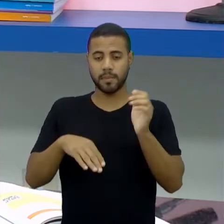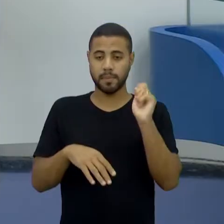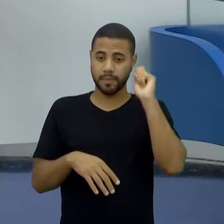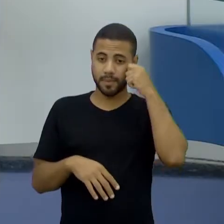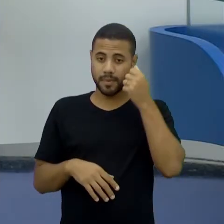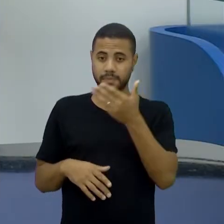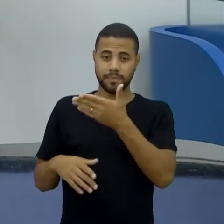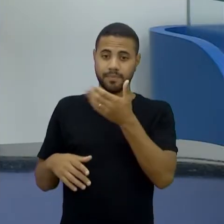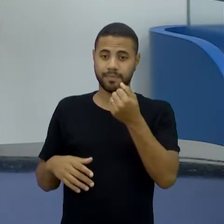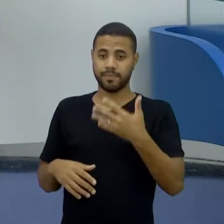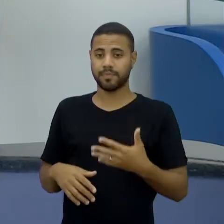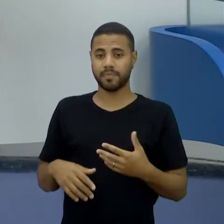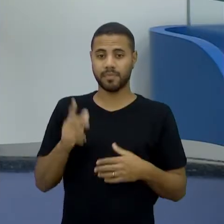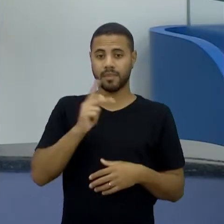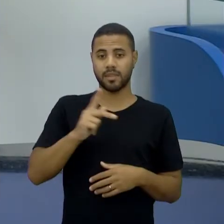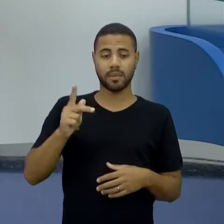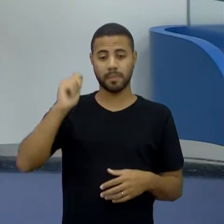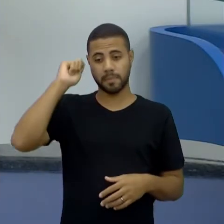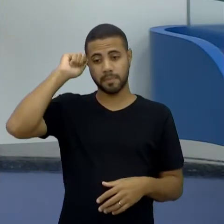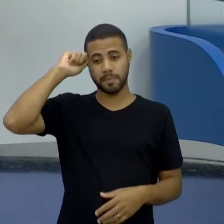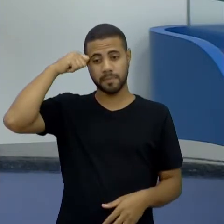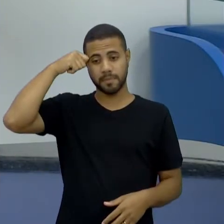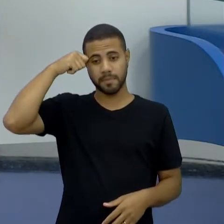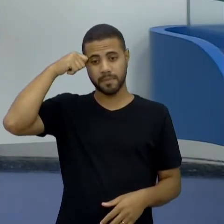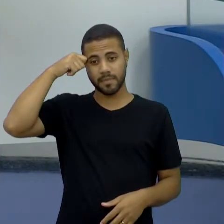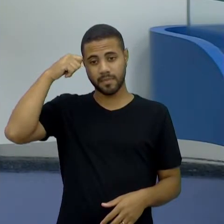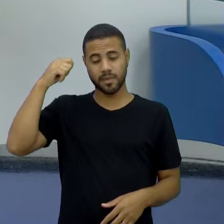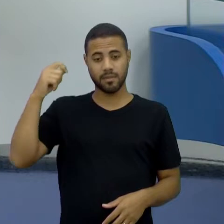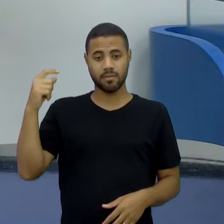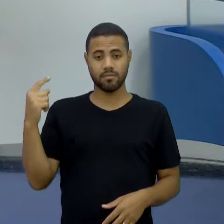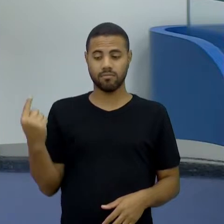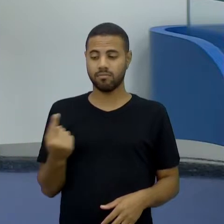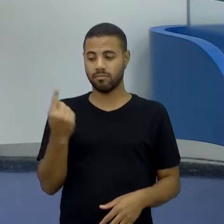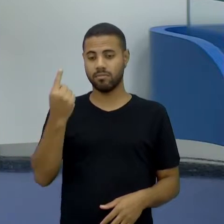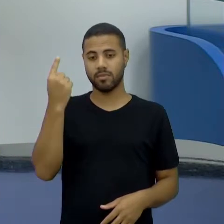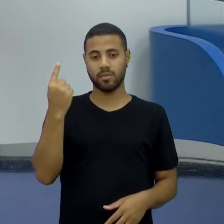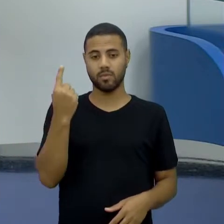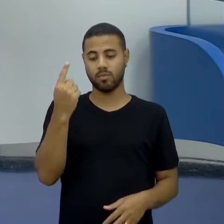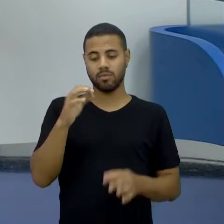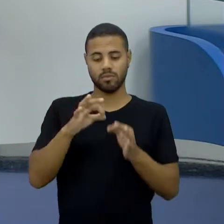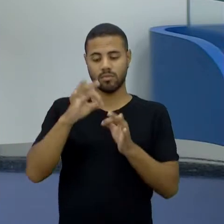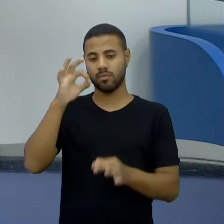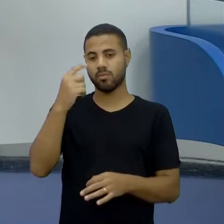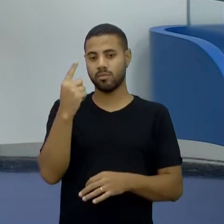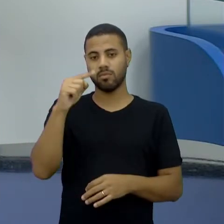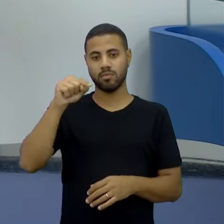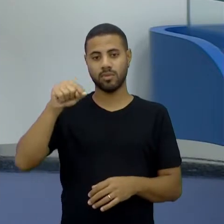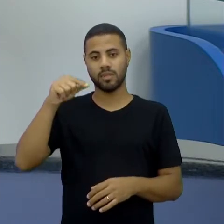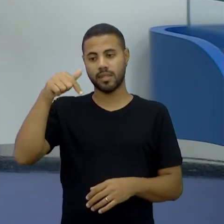Mauro? Sou um professor negro, tenho uma altura aí de 1,76 m por aí,